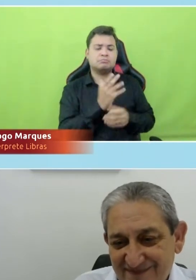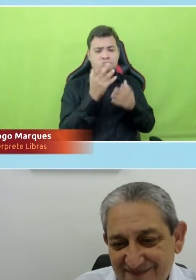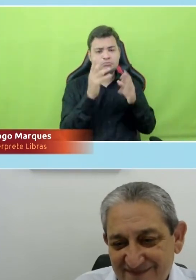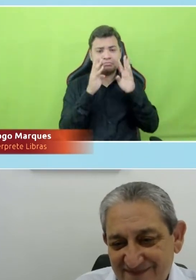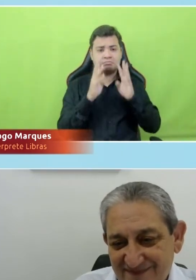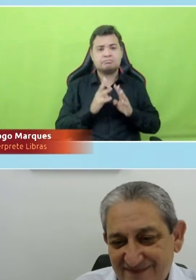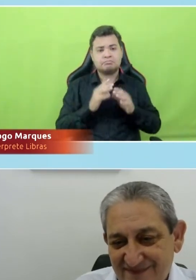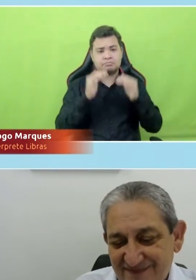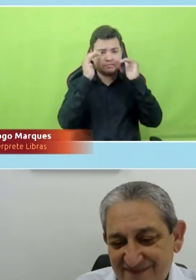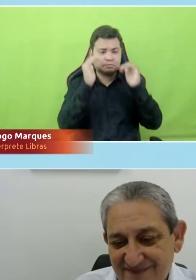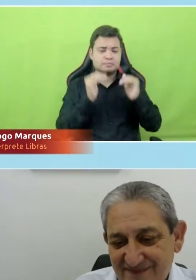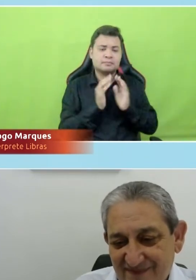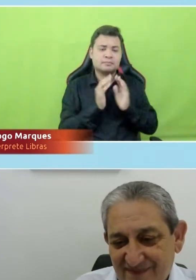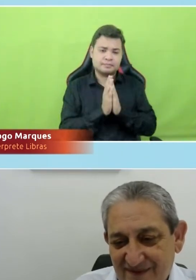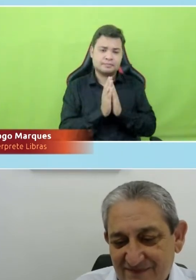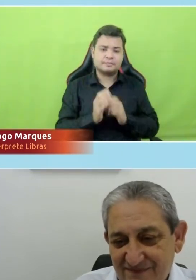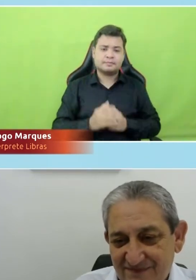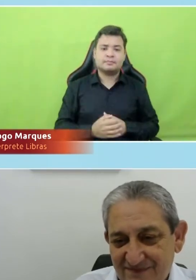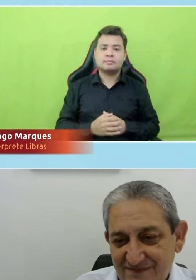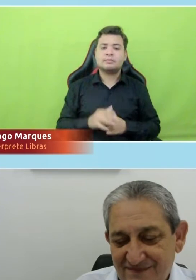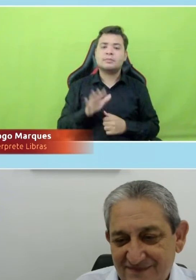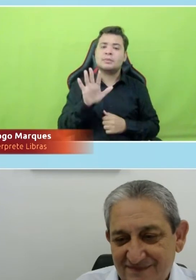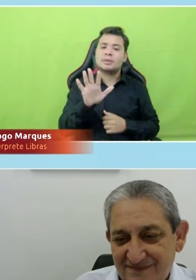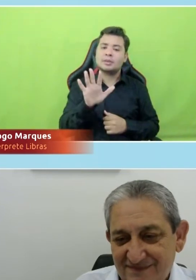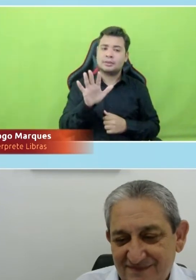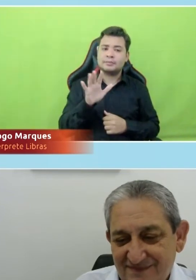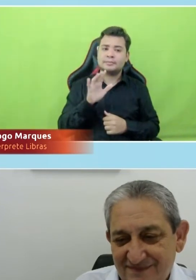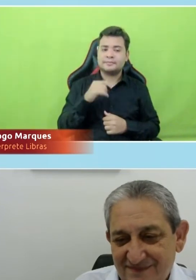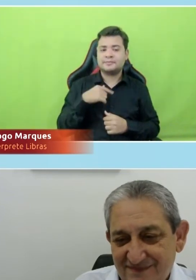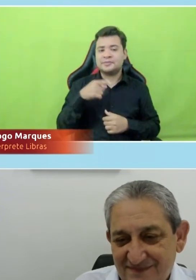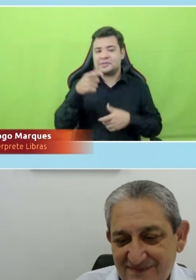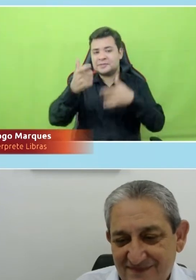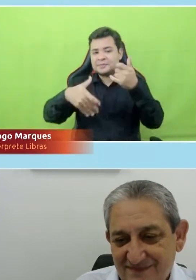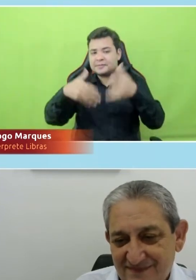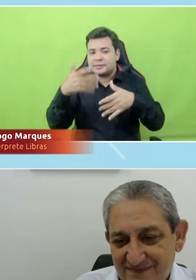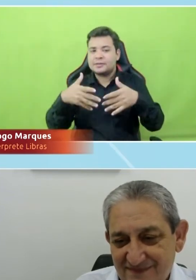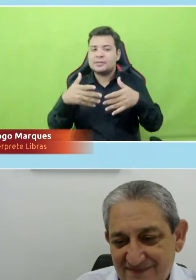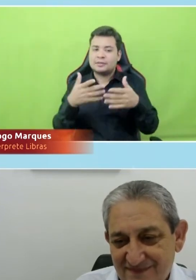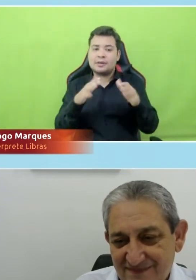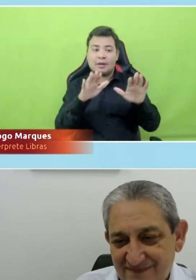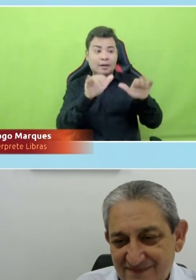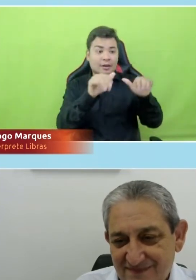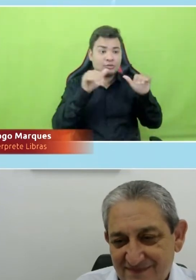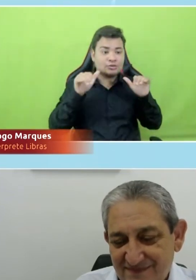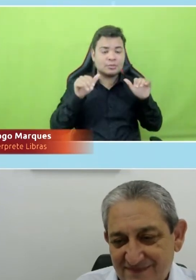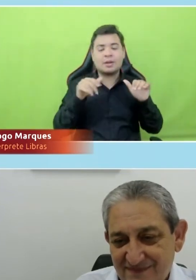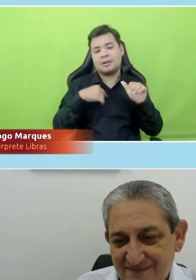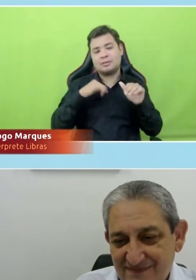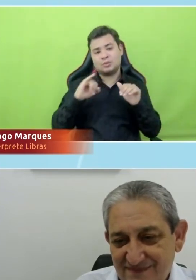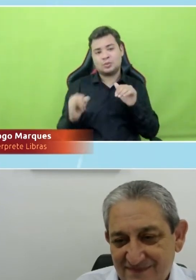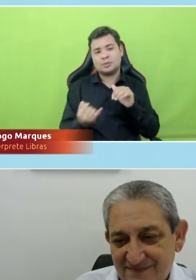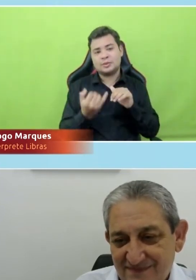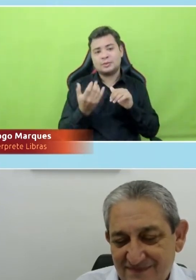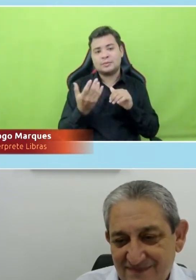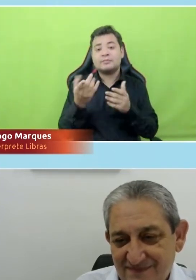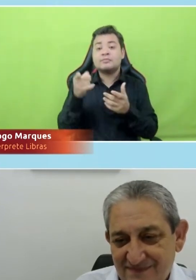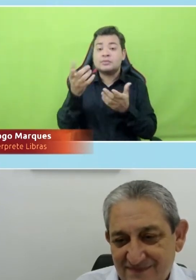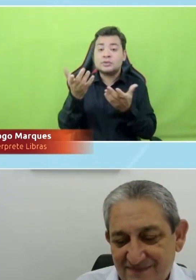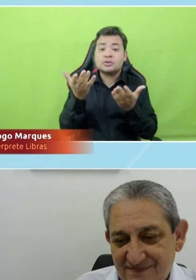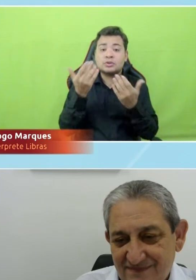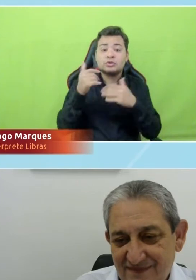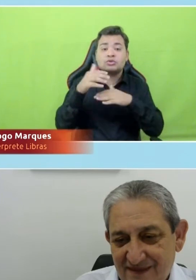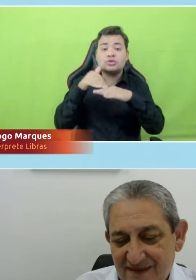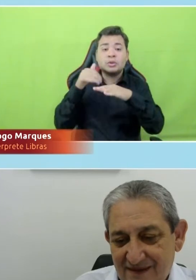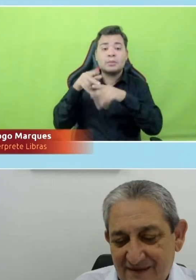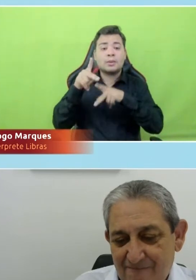terminar, Daniel, vou fugir um pouquinho do tema, mas só, já que você deu fez esse chamamento, queria que você fizesse também esse chamamento para a população em geral, né? Nós